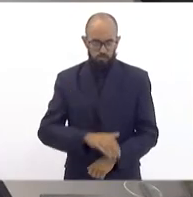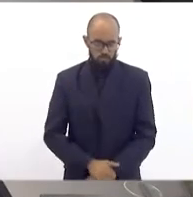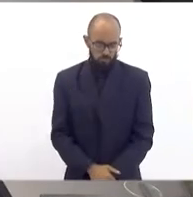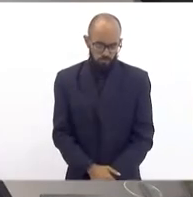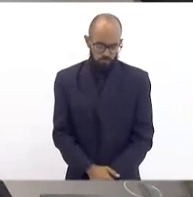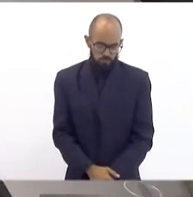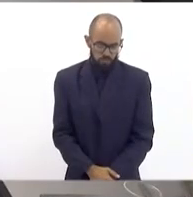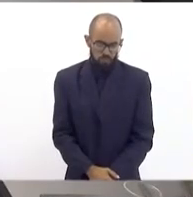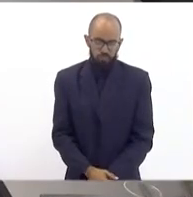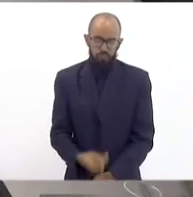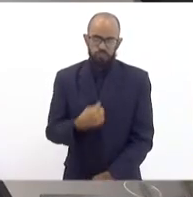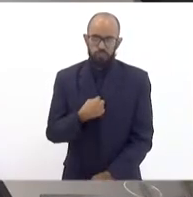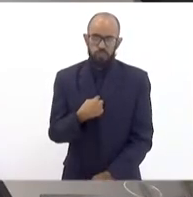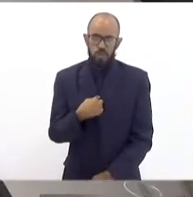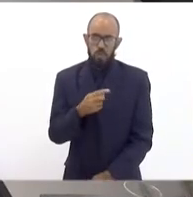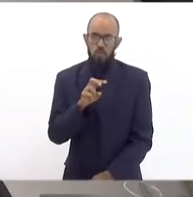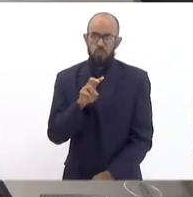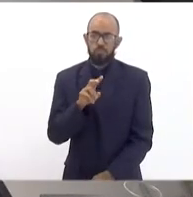Eu presidi